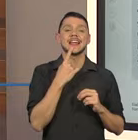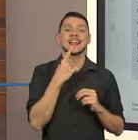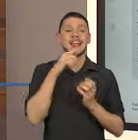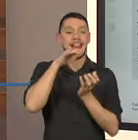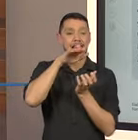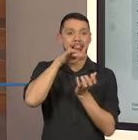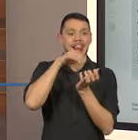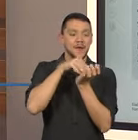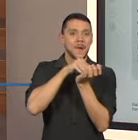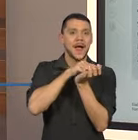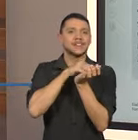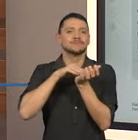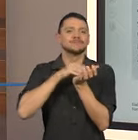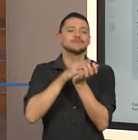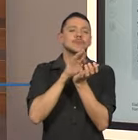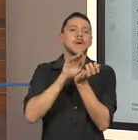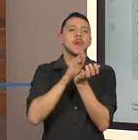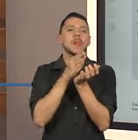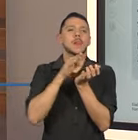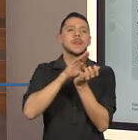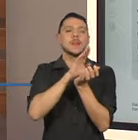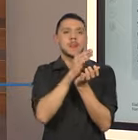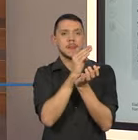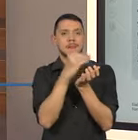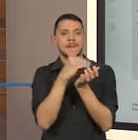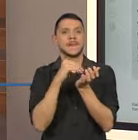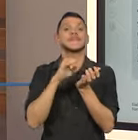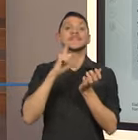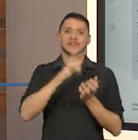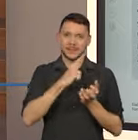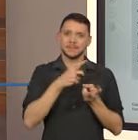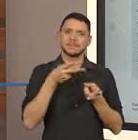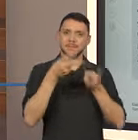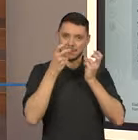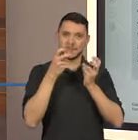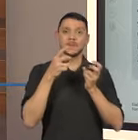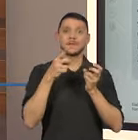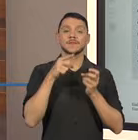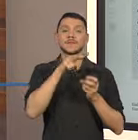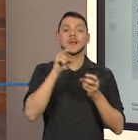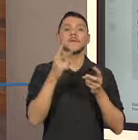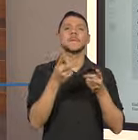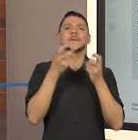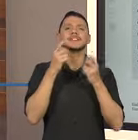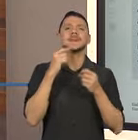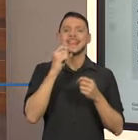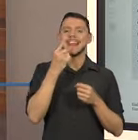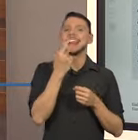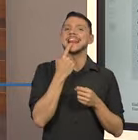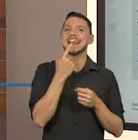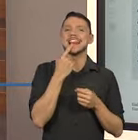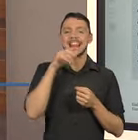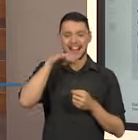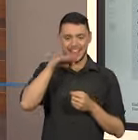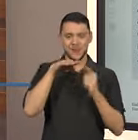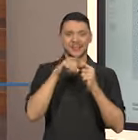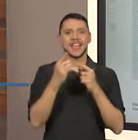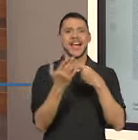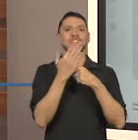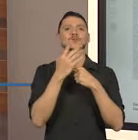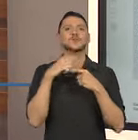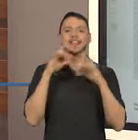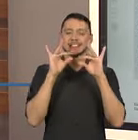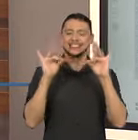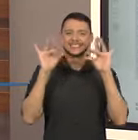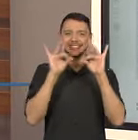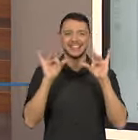tá bom? Inclusive, quando você passar a língua, você vai sentir que aumentou a quantidade de saliva. Para que serve a saliva? Lembra que os